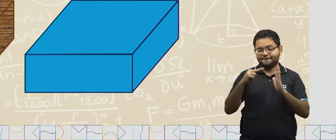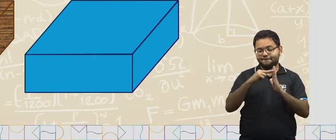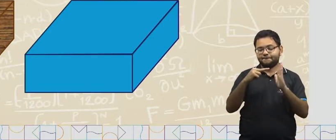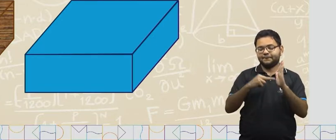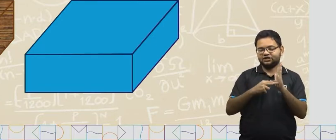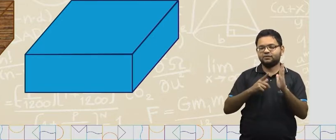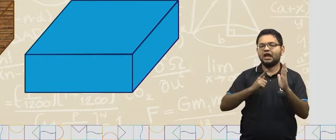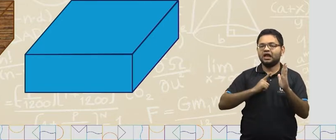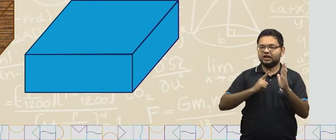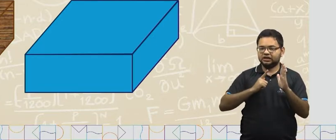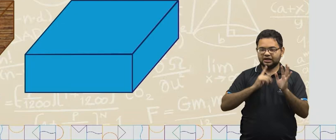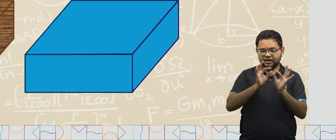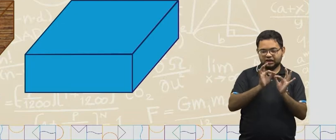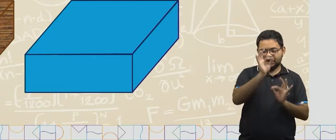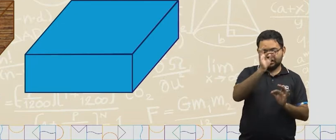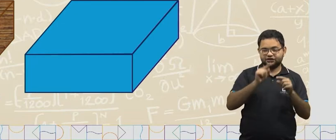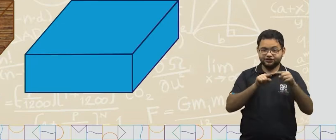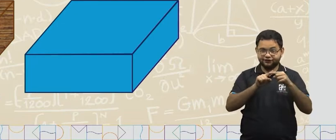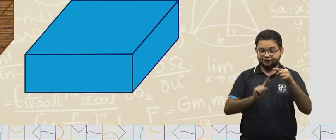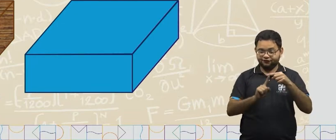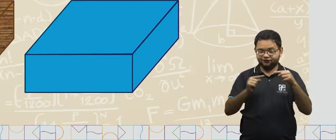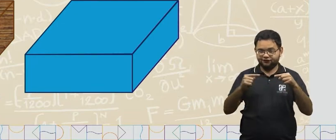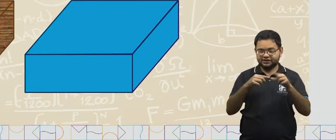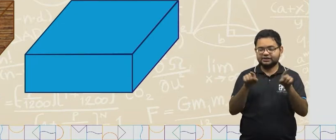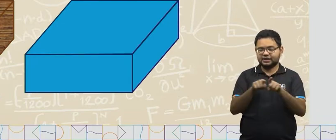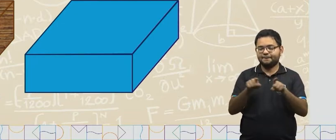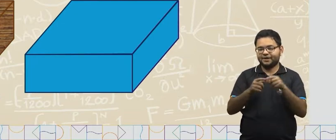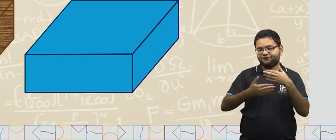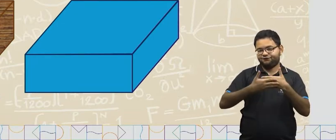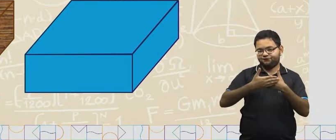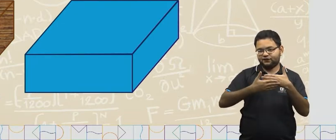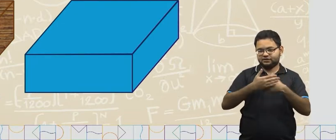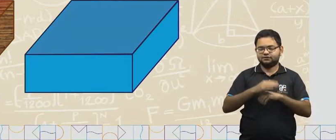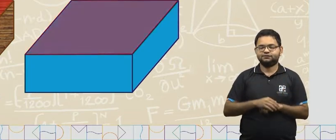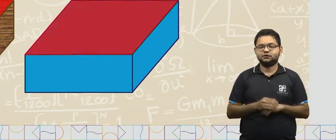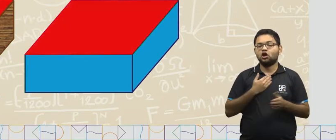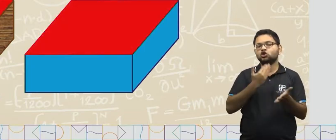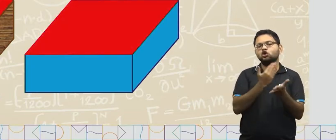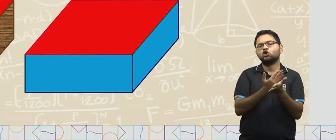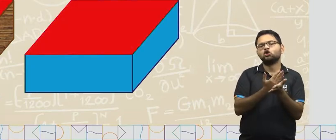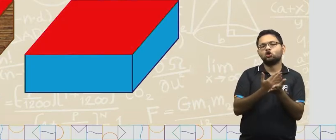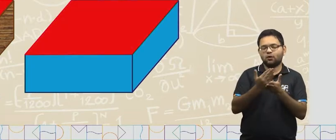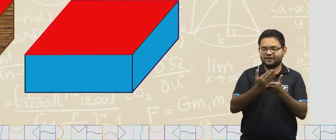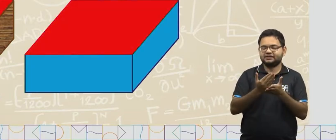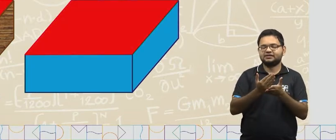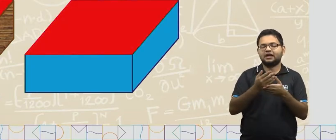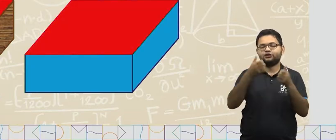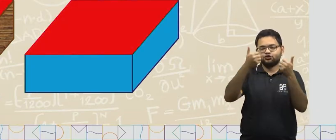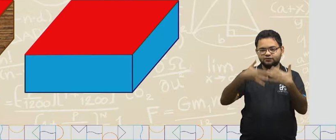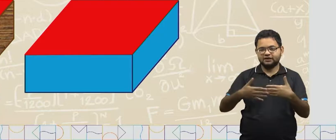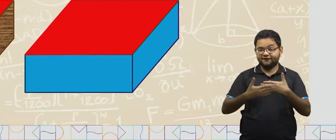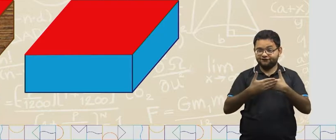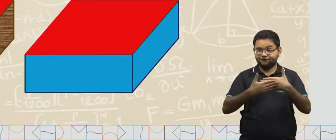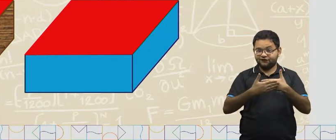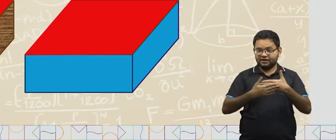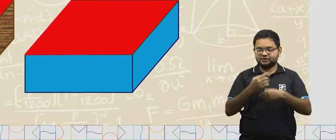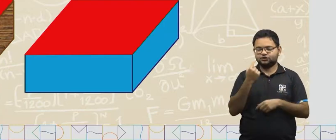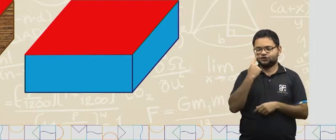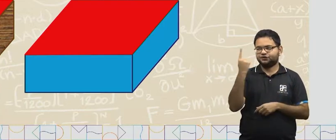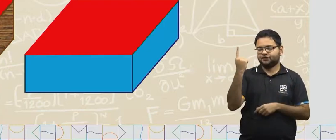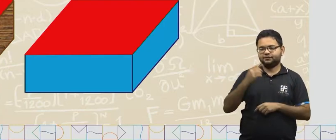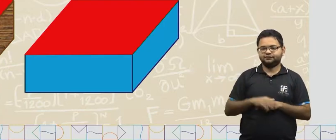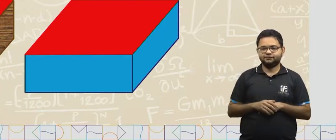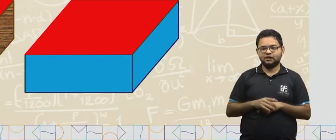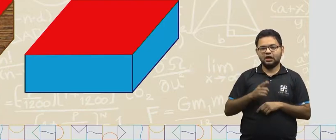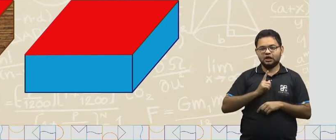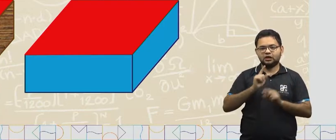arestas, vértices e faces. Vamos começar com as faces. O prisma de base quadrangular, que é